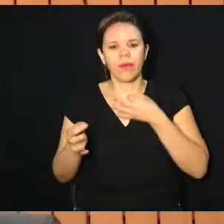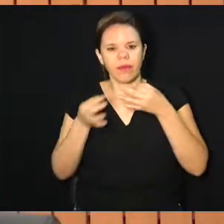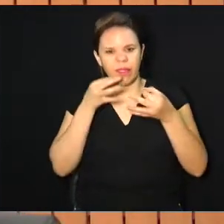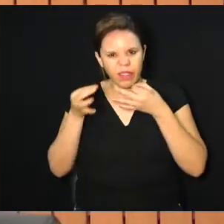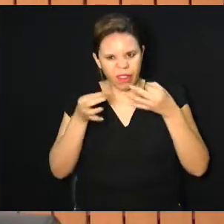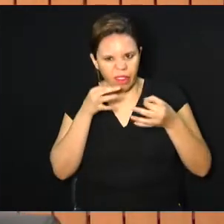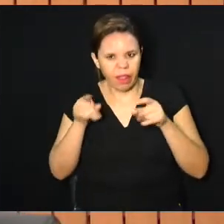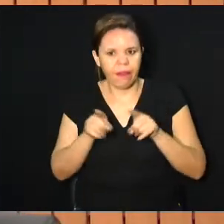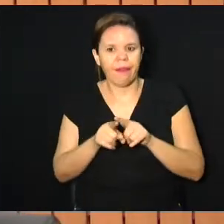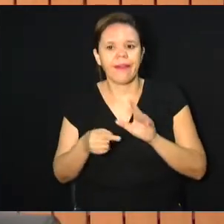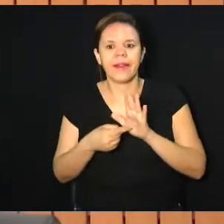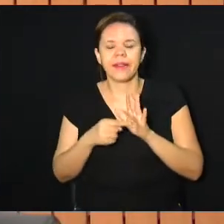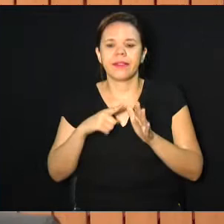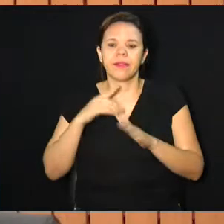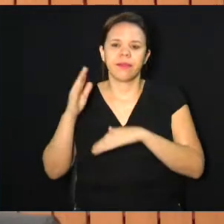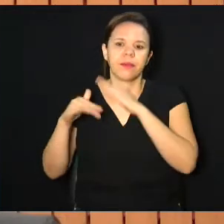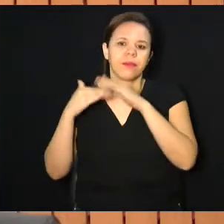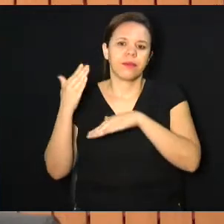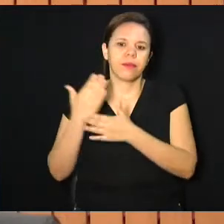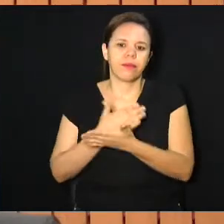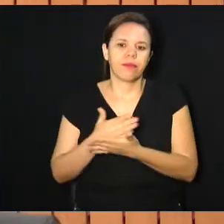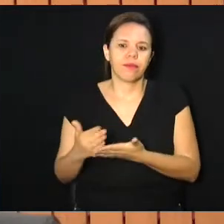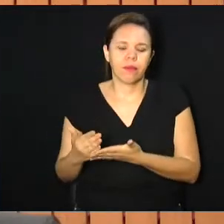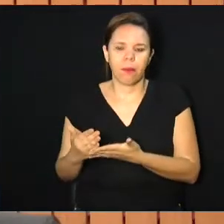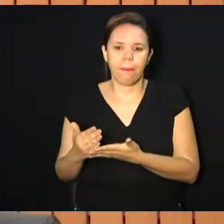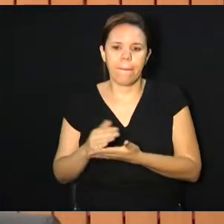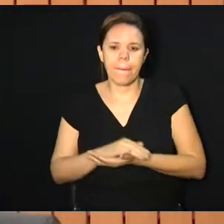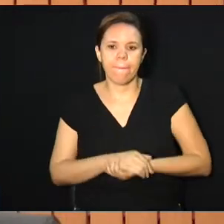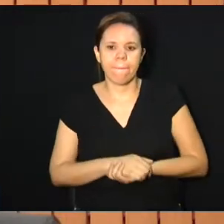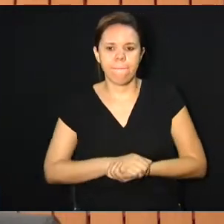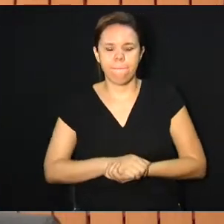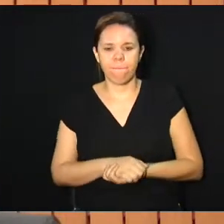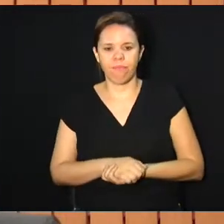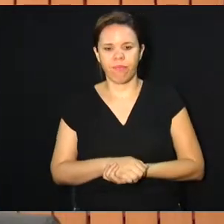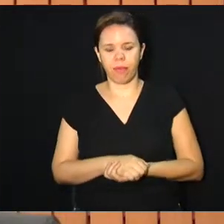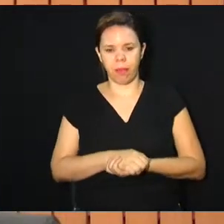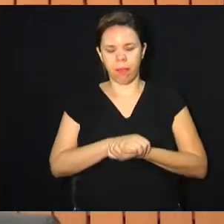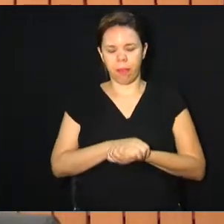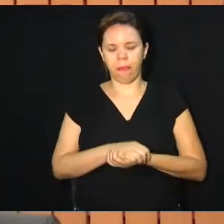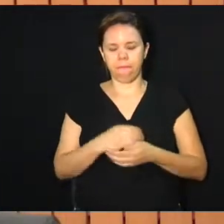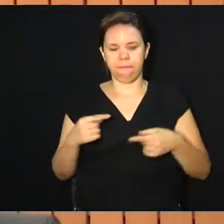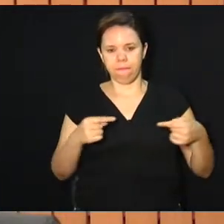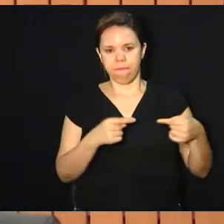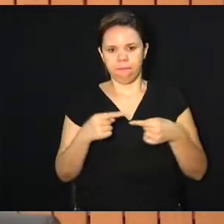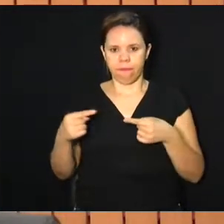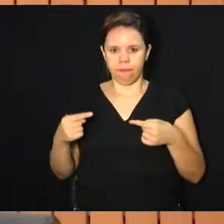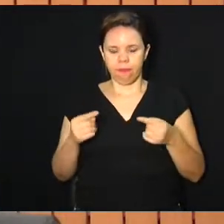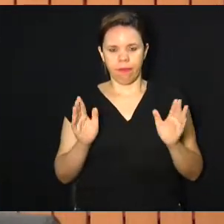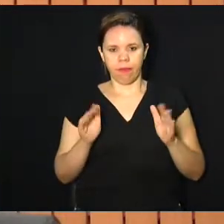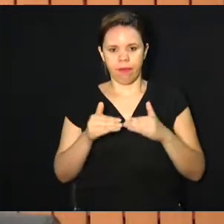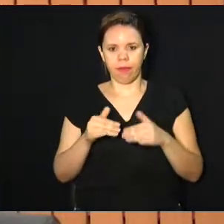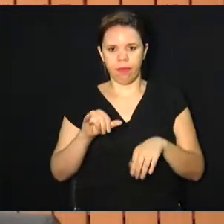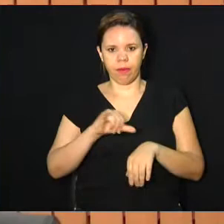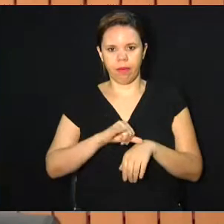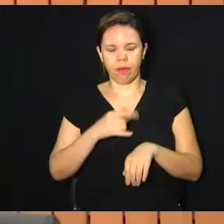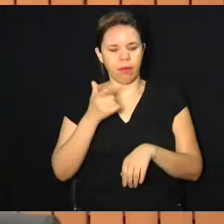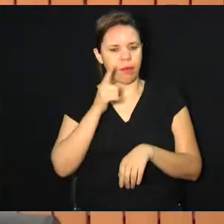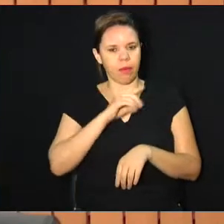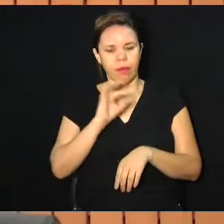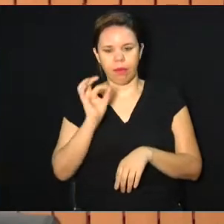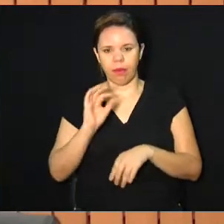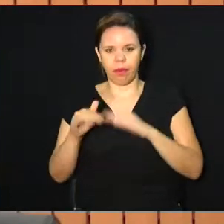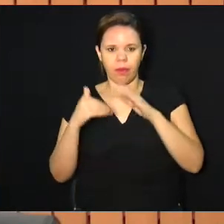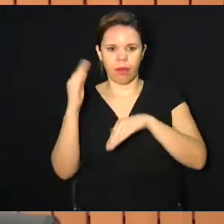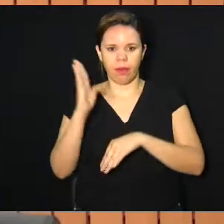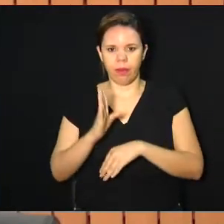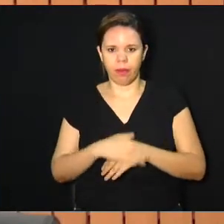posicionar, embora tenha avanços, né, iniciais de eletrificação, a competitividade é muito central e a gente não tem conseguido avançar nisso no